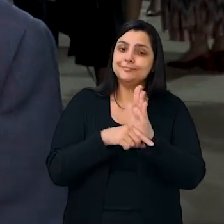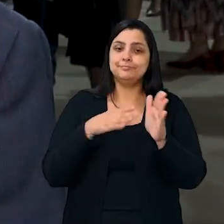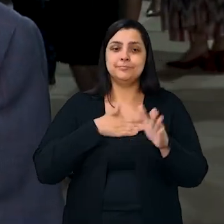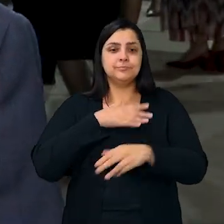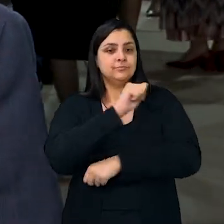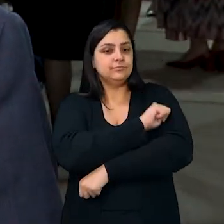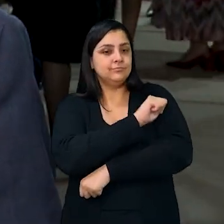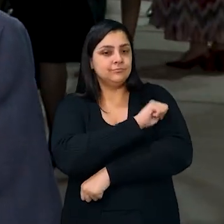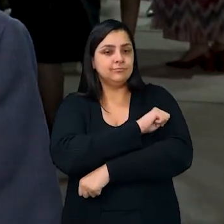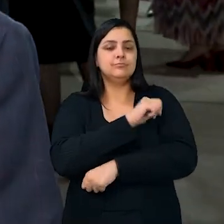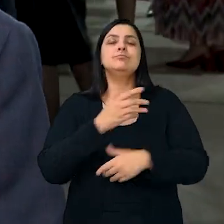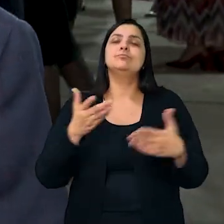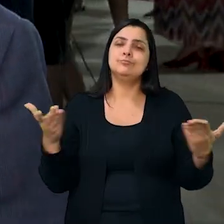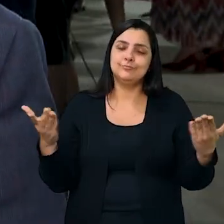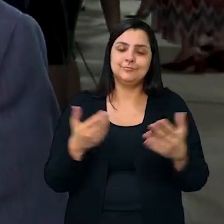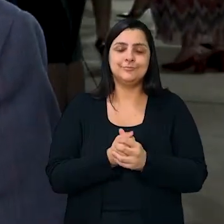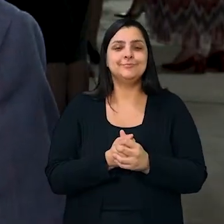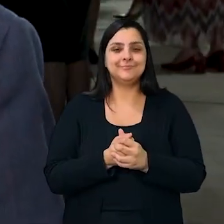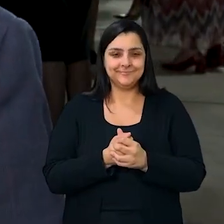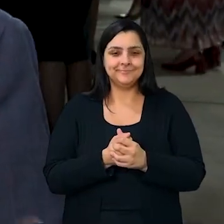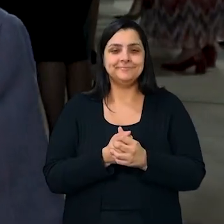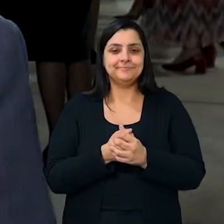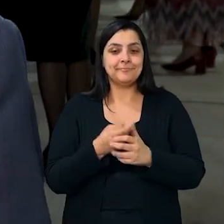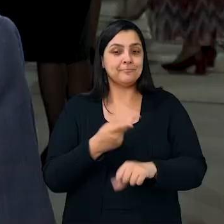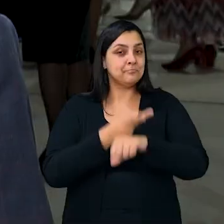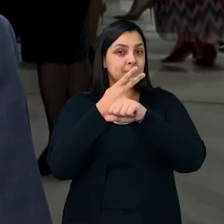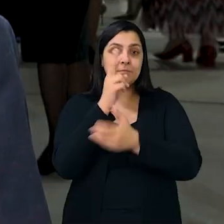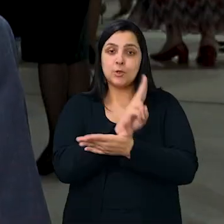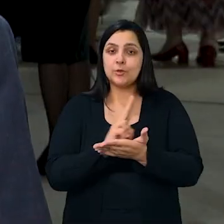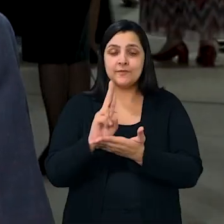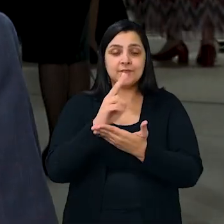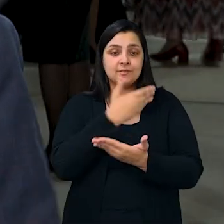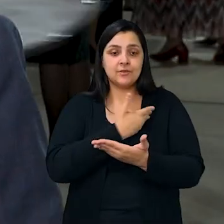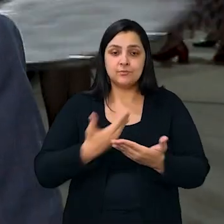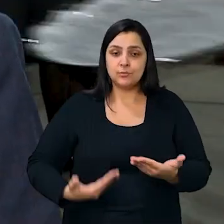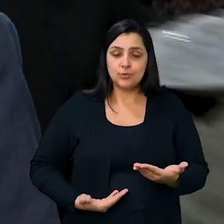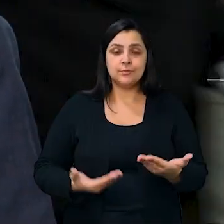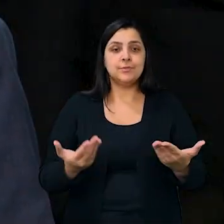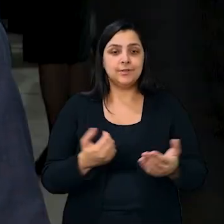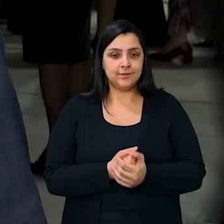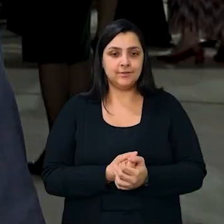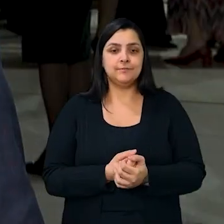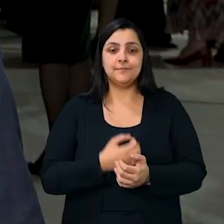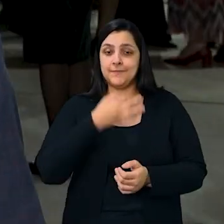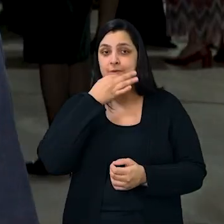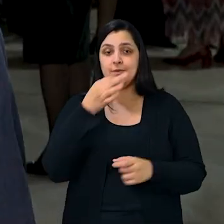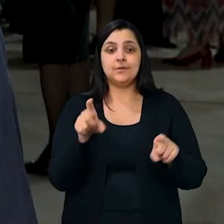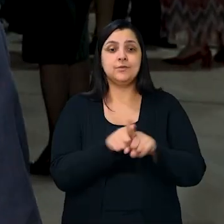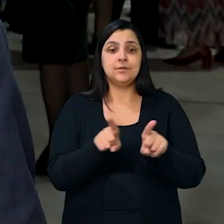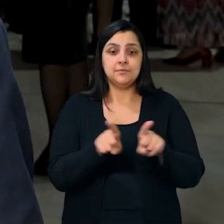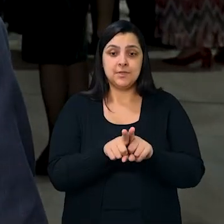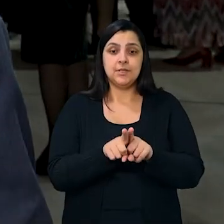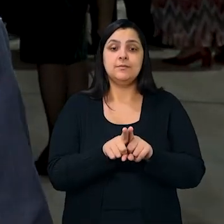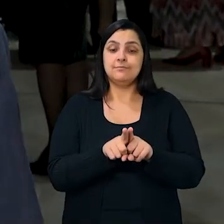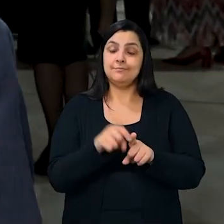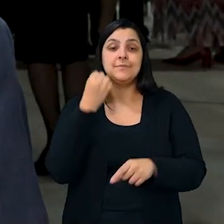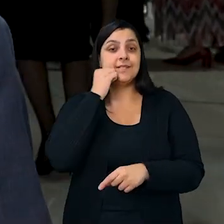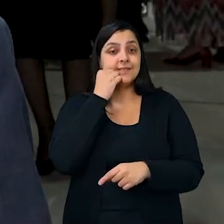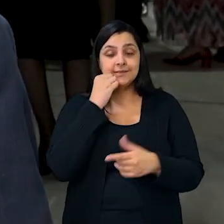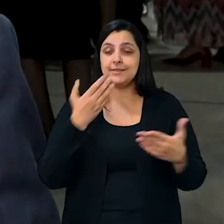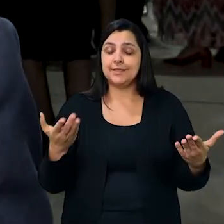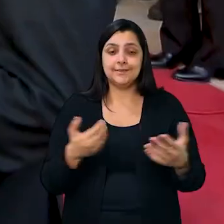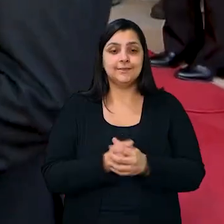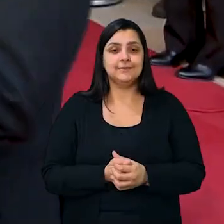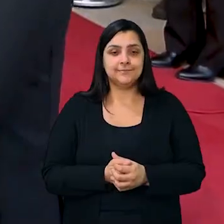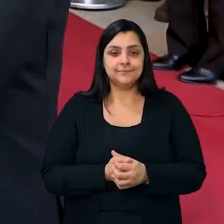para os meus alunos, para os meus estudantes, é um prêmio para a universidade pública e eu acho que é um prêmio também para a